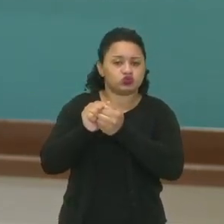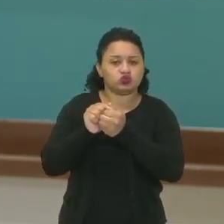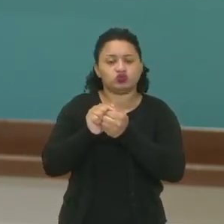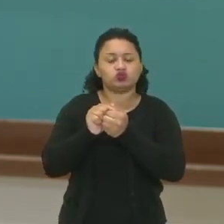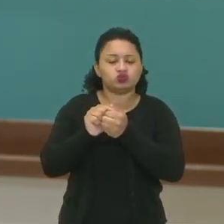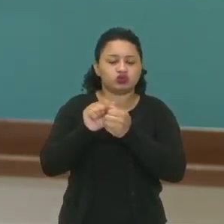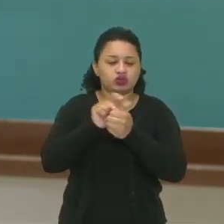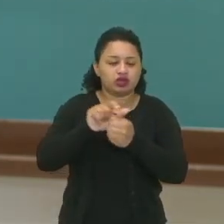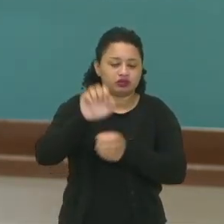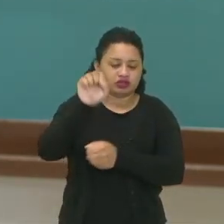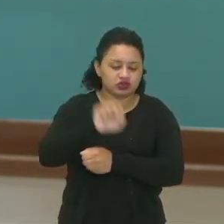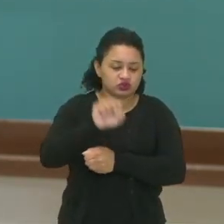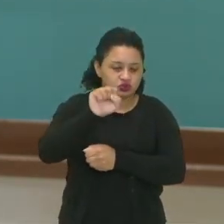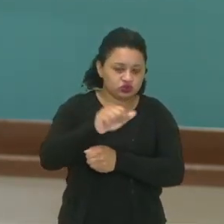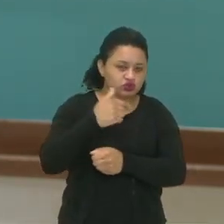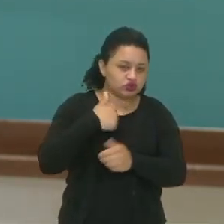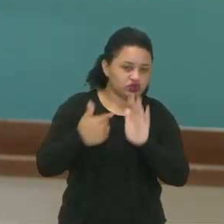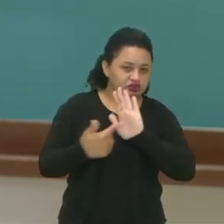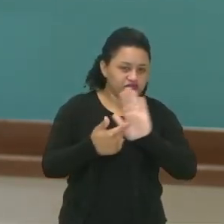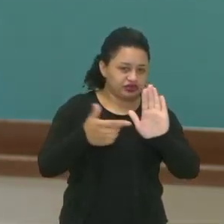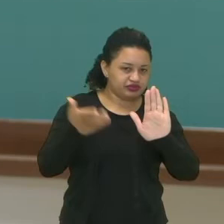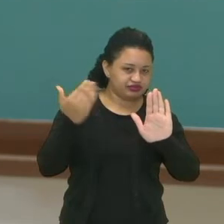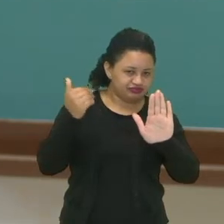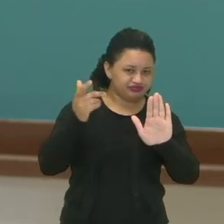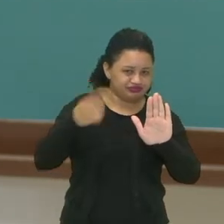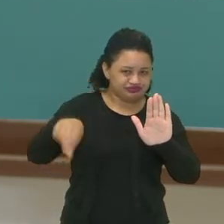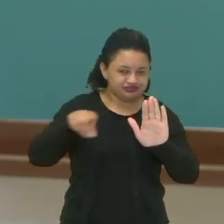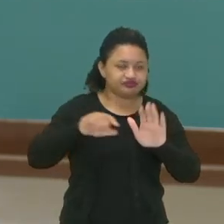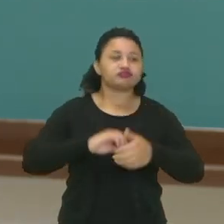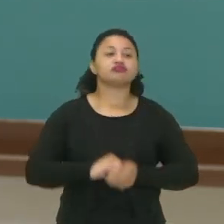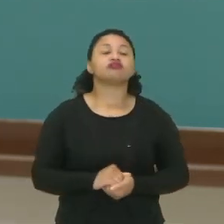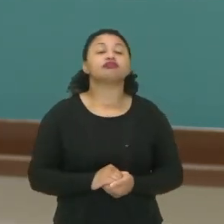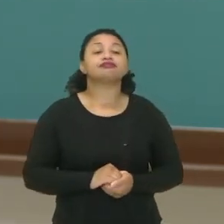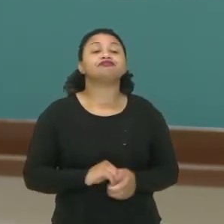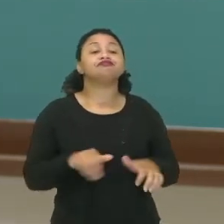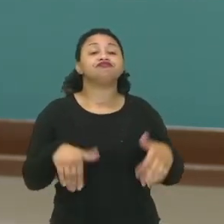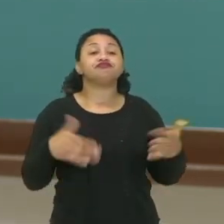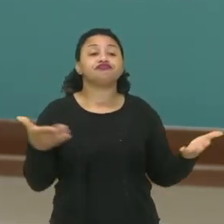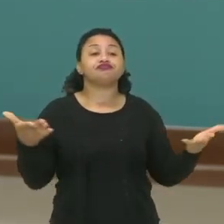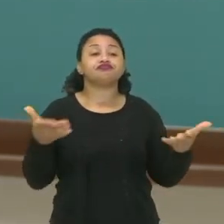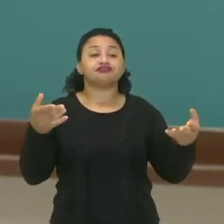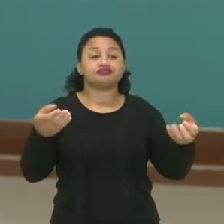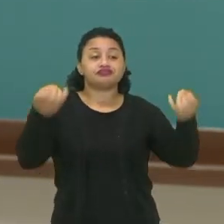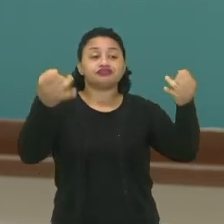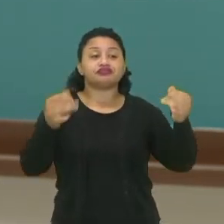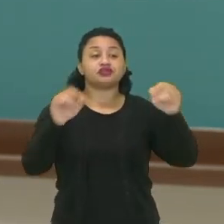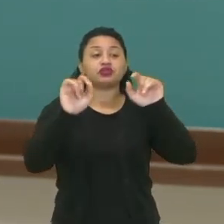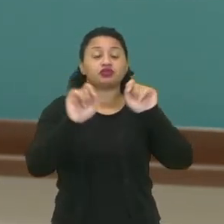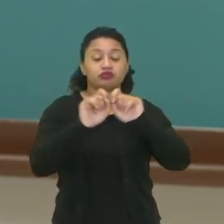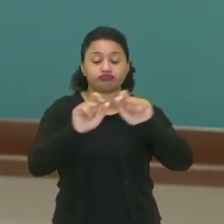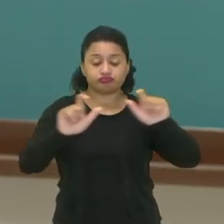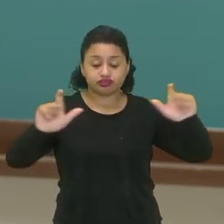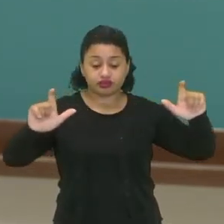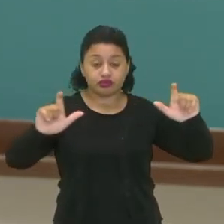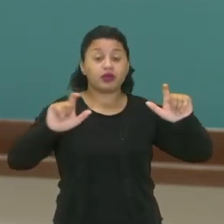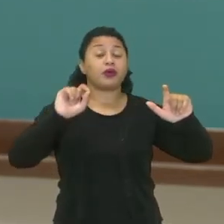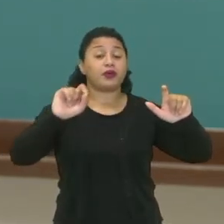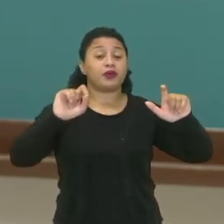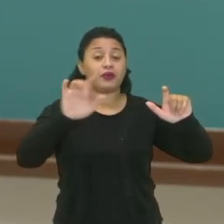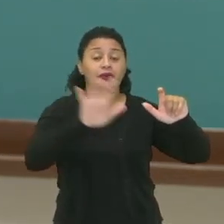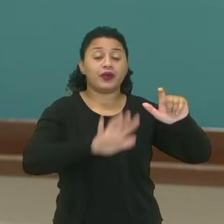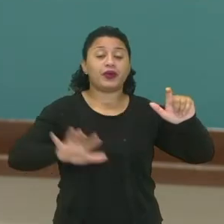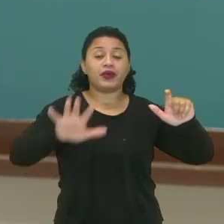mais ao sul que o professor mostrou agora há pouco. Muito bem. Vamos falar agora, dando um zoom numa parte então da África.